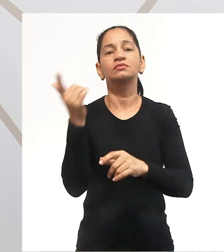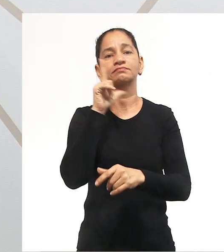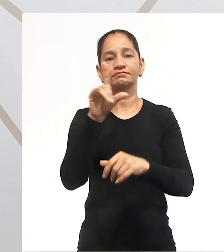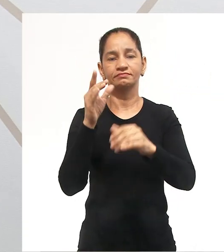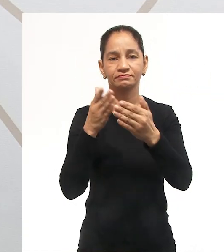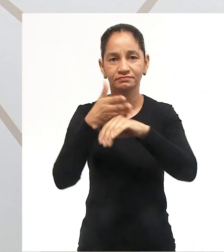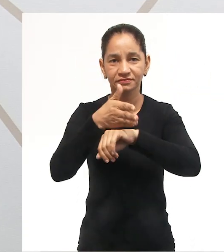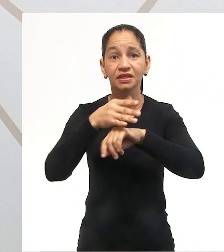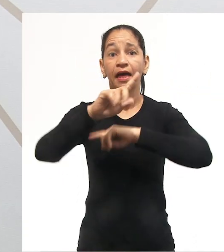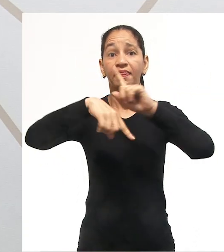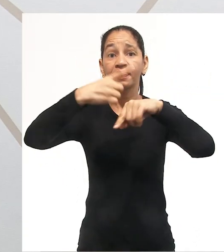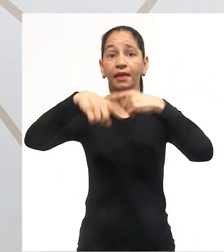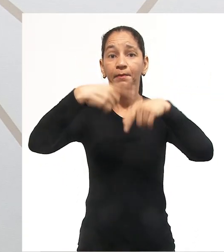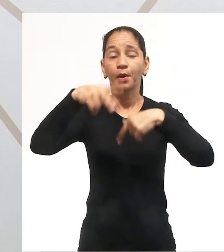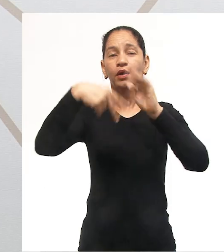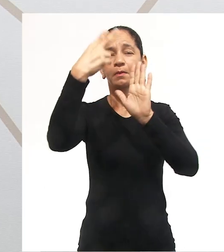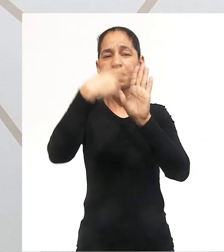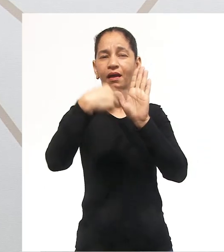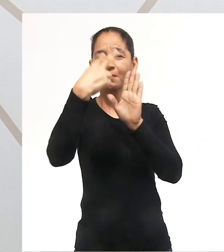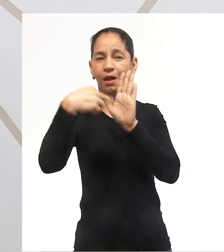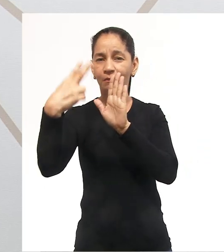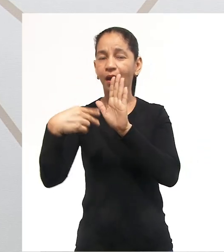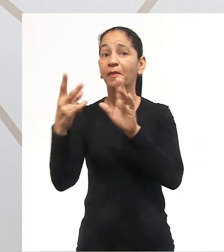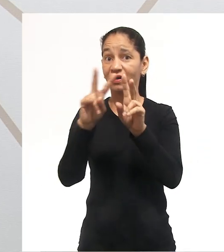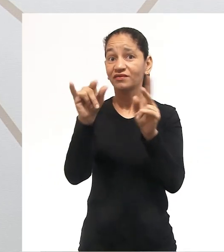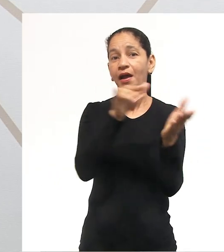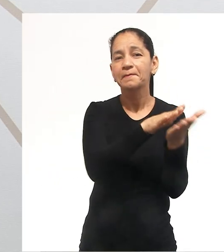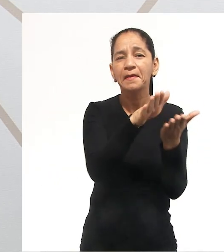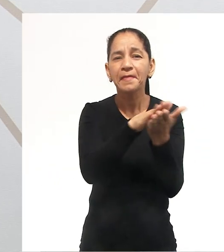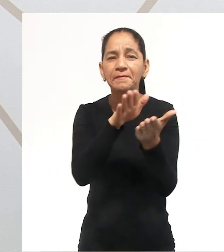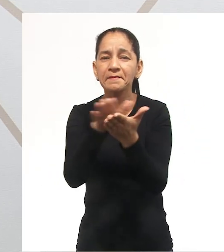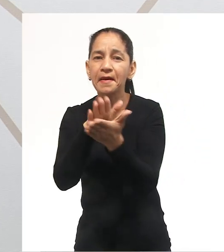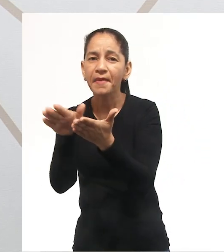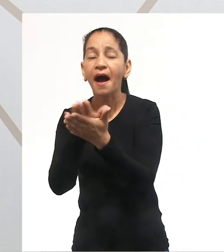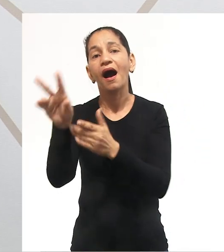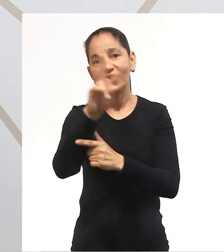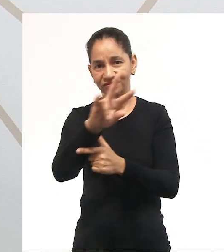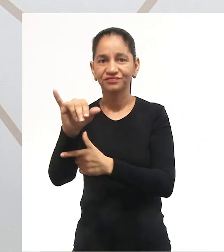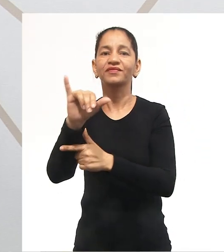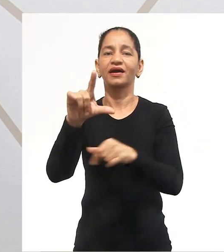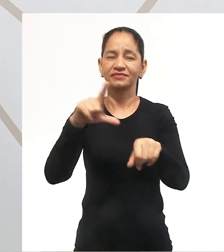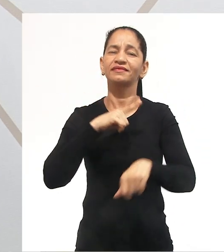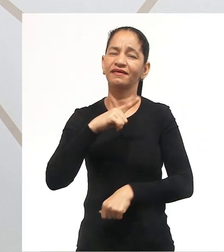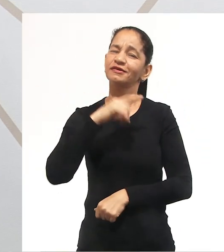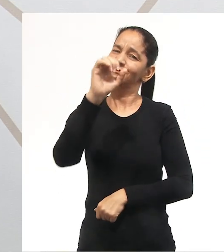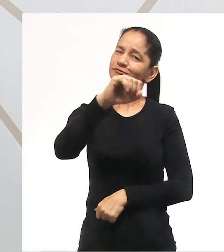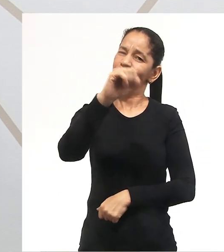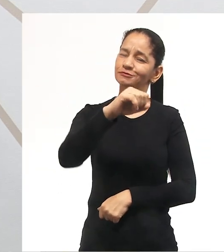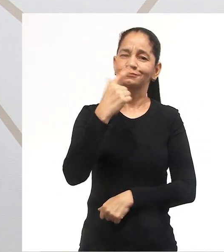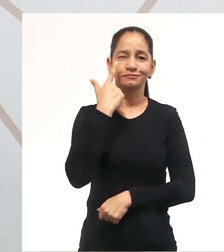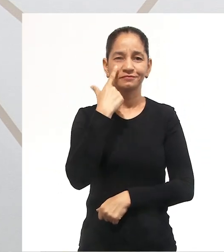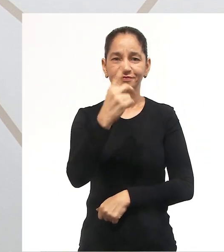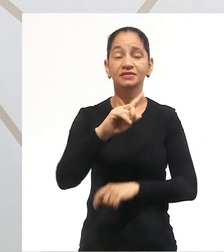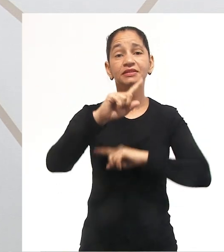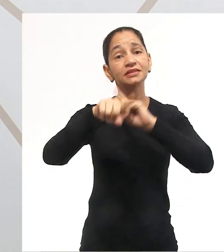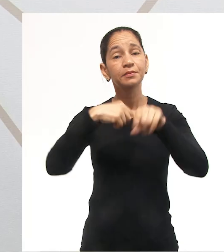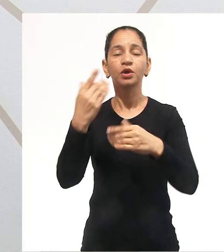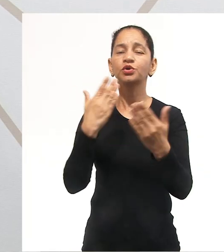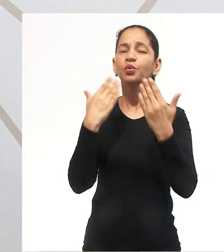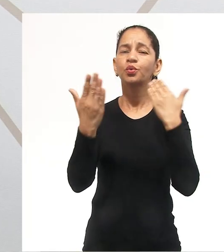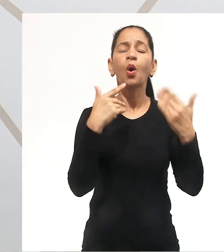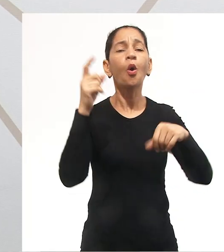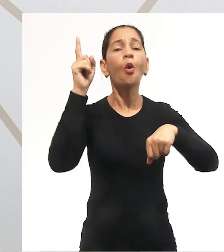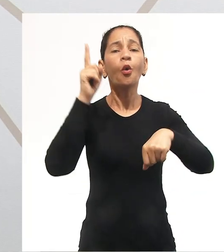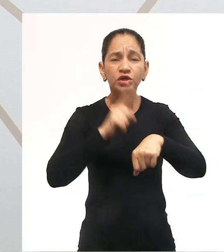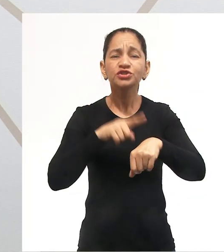acompanhe, participe e depois leia todos os materiais que estarão publicados nos anais do evento. Bom, então eu gostaria de conversar com vocês